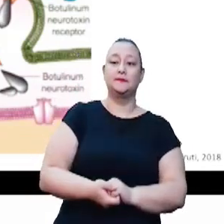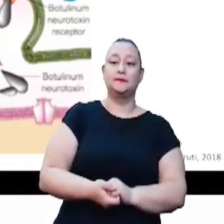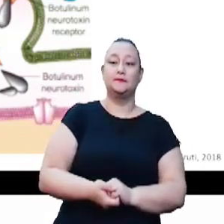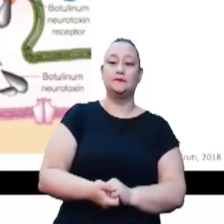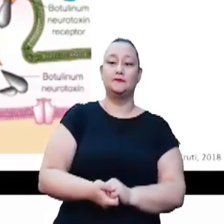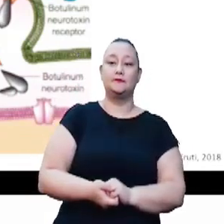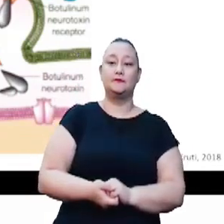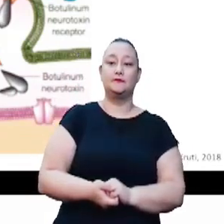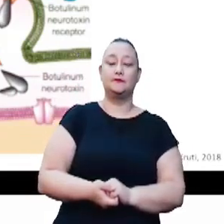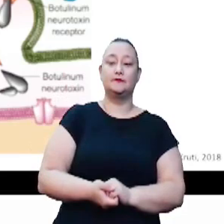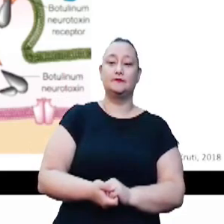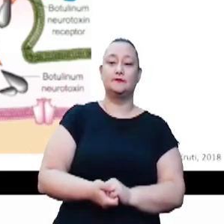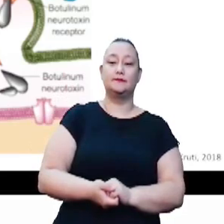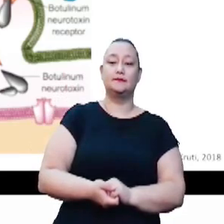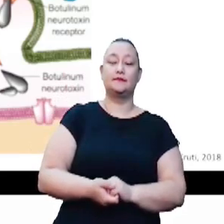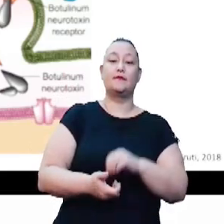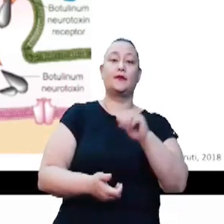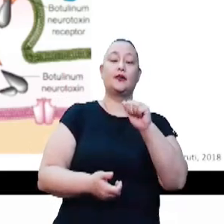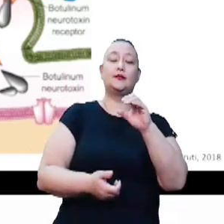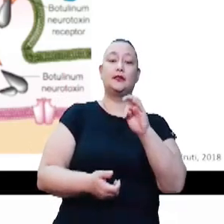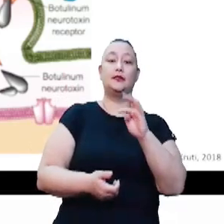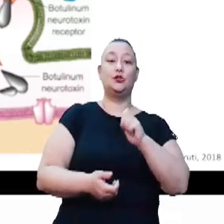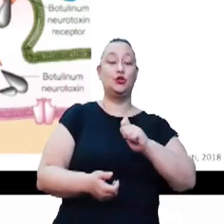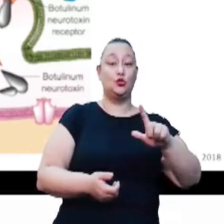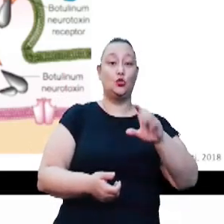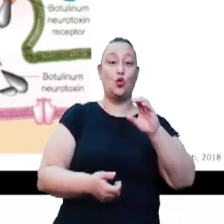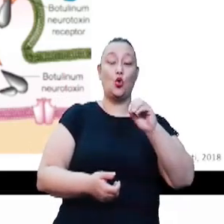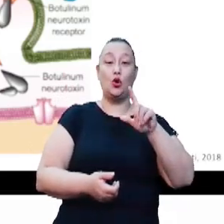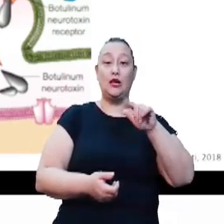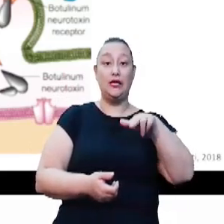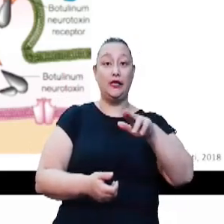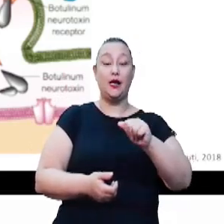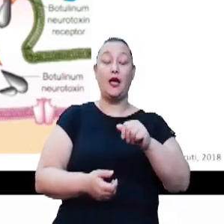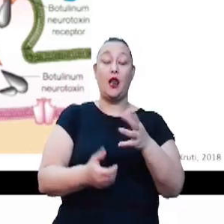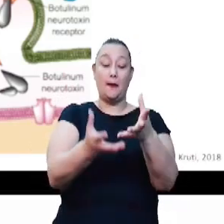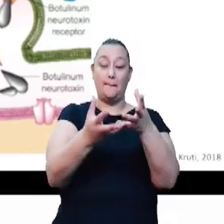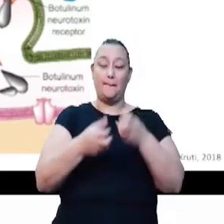uma substância chamada acetilcolina, essa substância que pega a